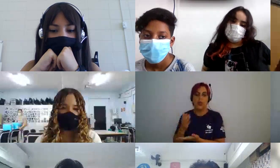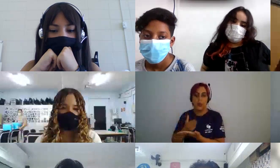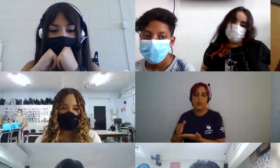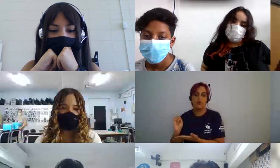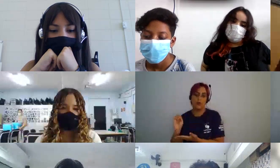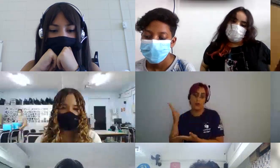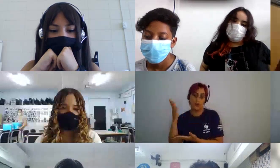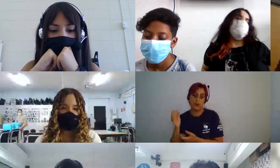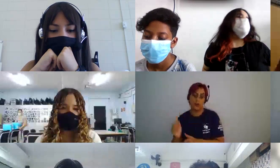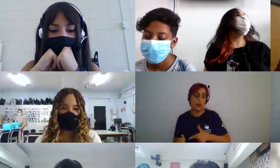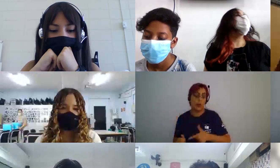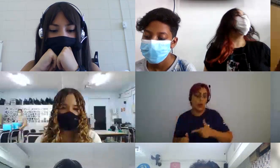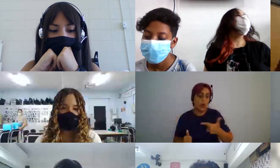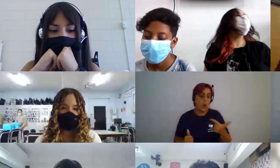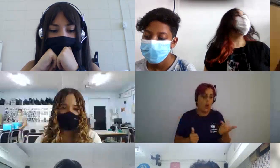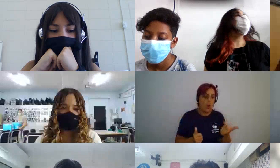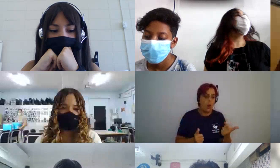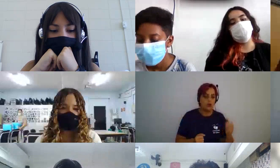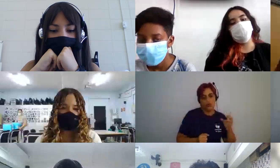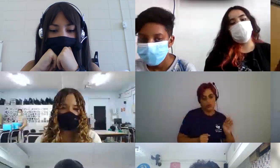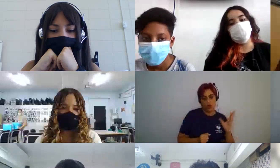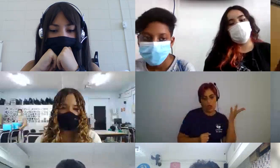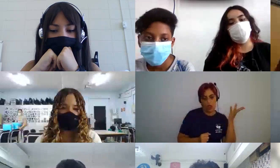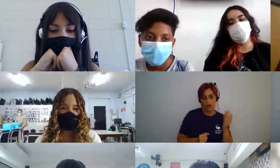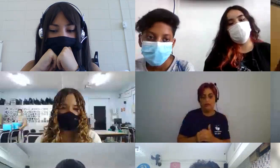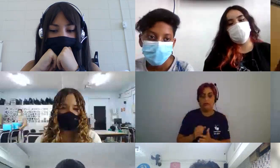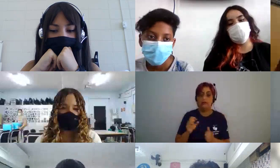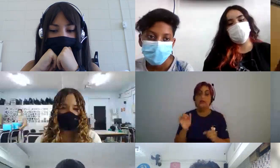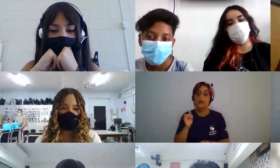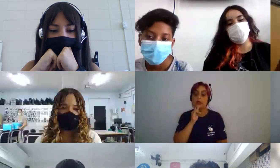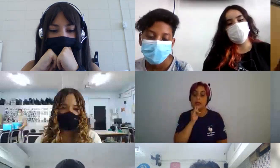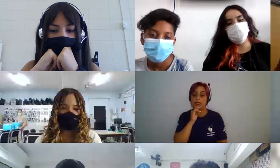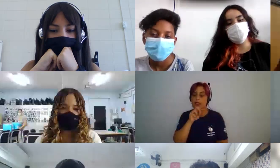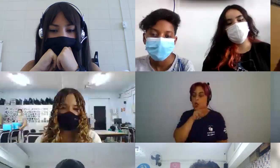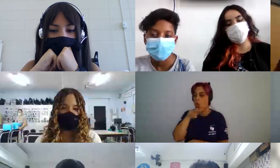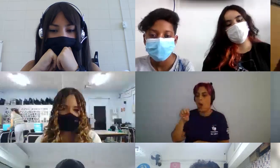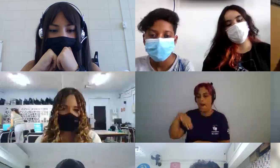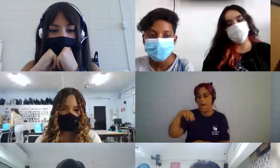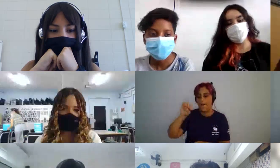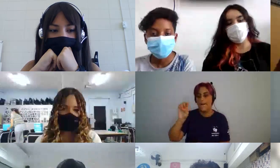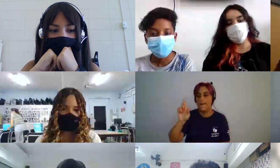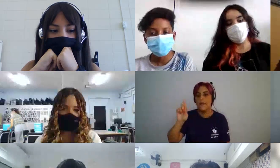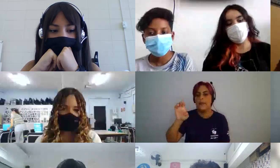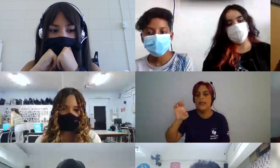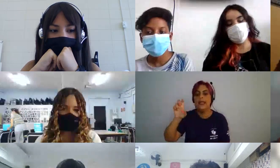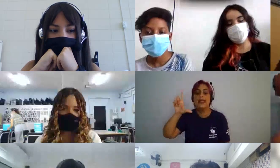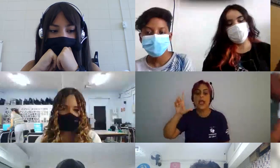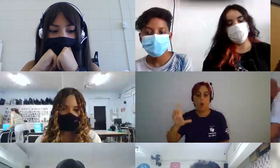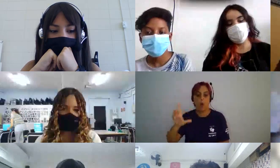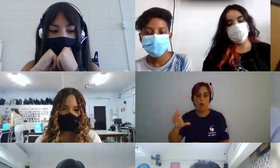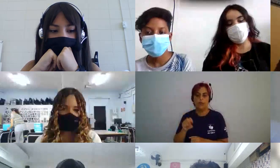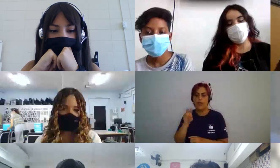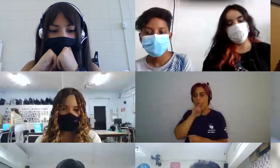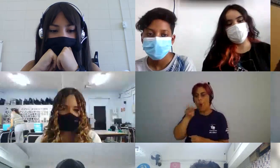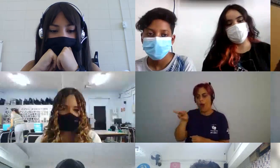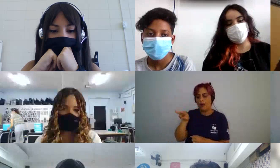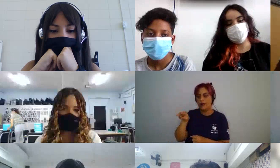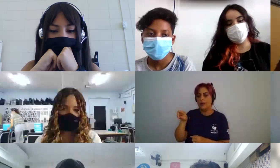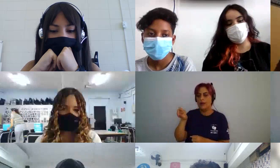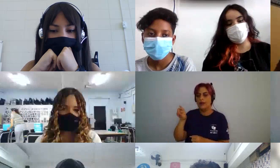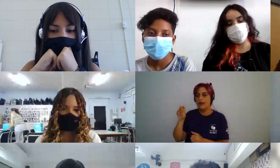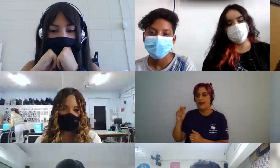exemplo, quando eu olho o Miguel, eu estou olhando o Miguel, eu estou vendo que o Miguel ainda está em